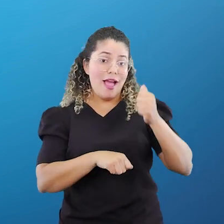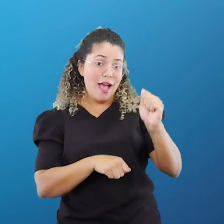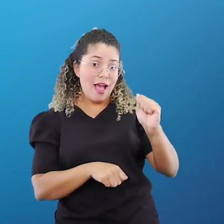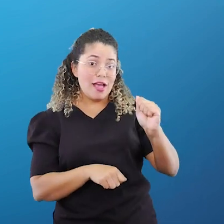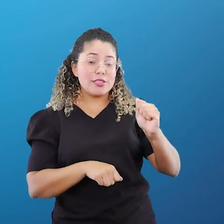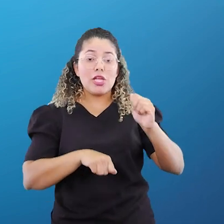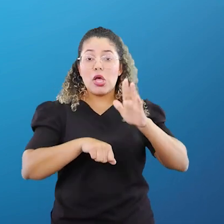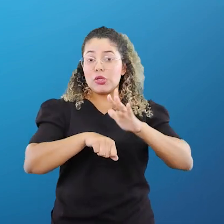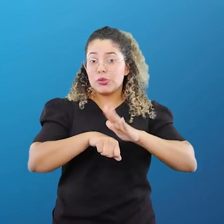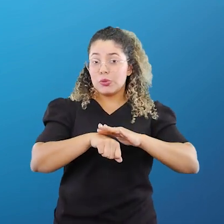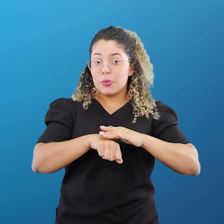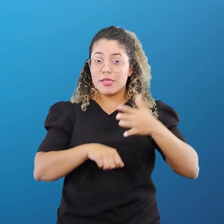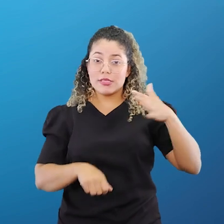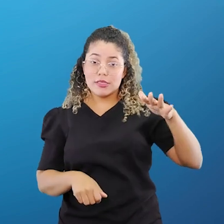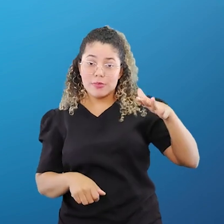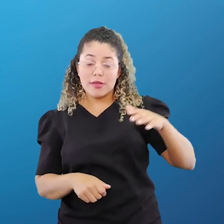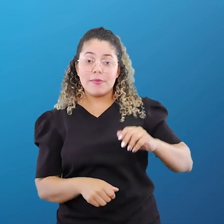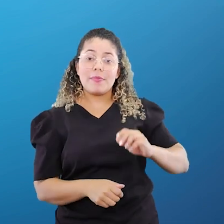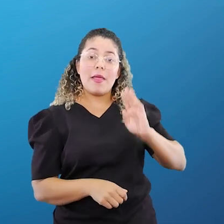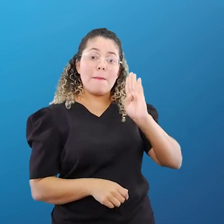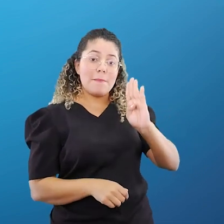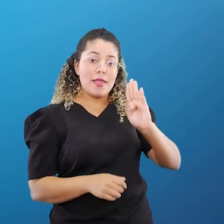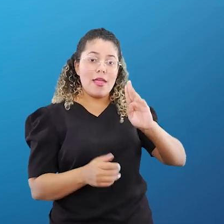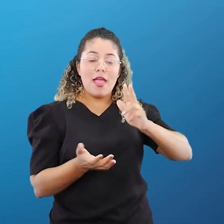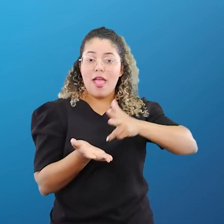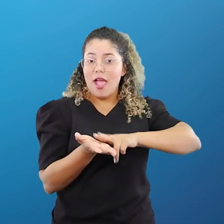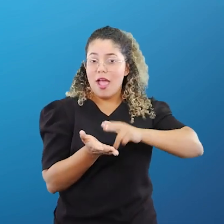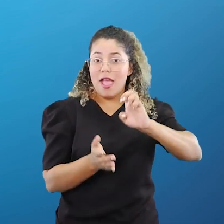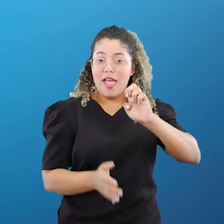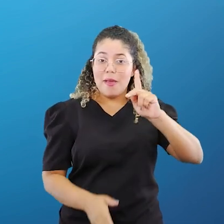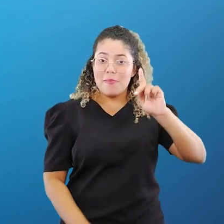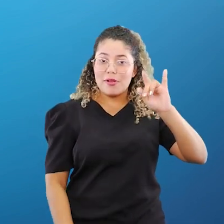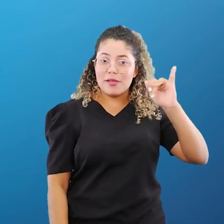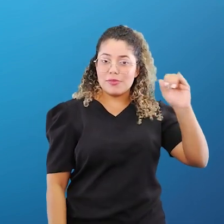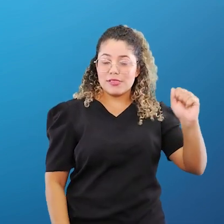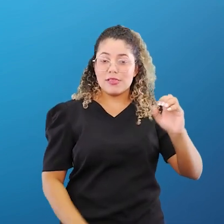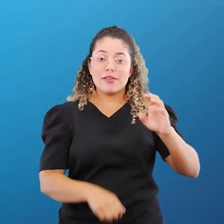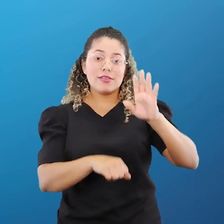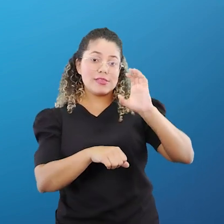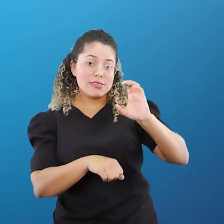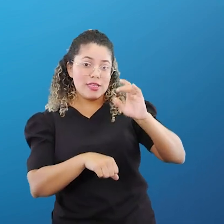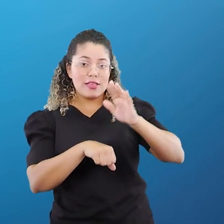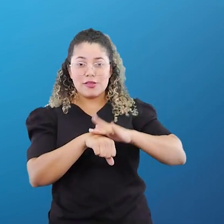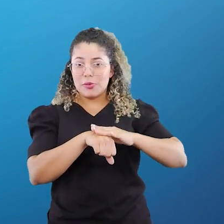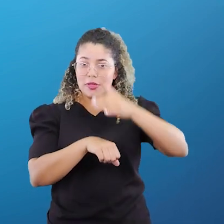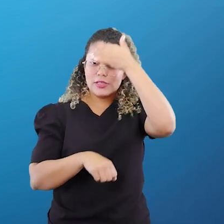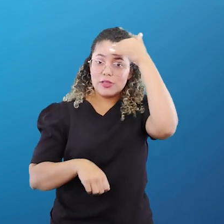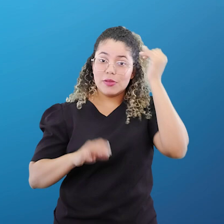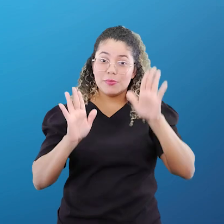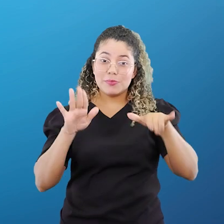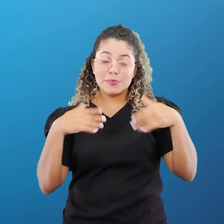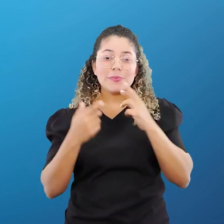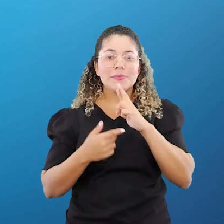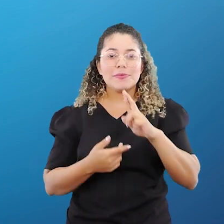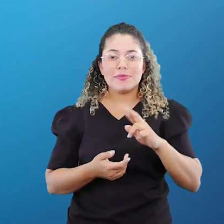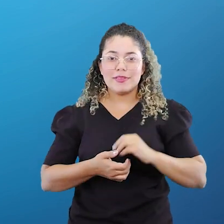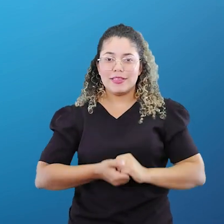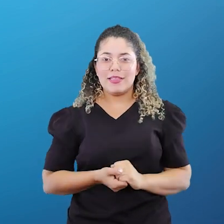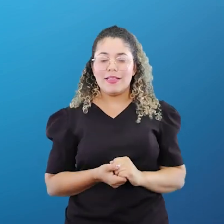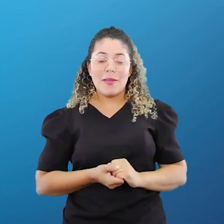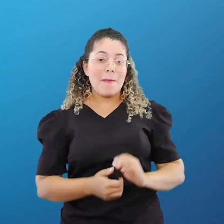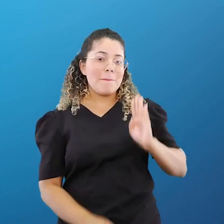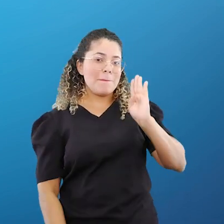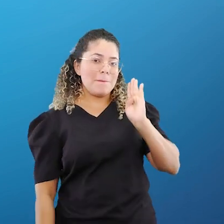Parkinson. Letra B, epilepsia. Ou letra C, doença de Alzheimer? Qual é a nossa resposta?